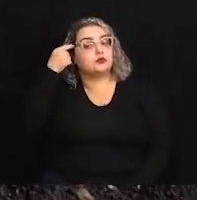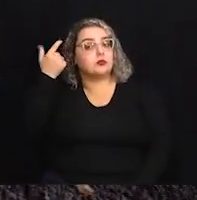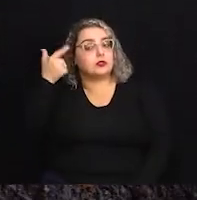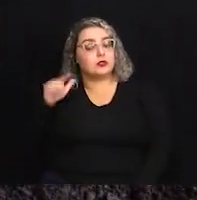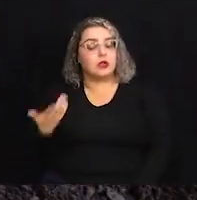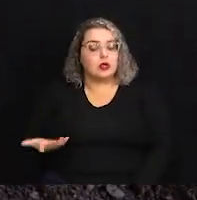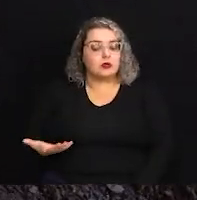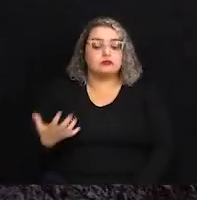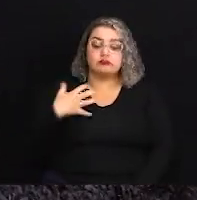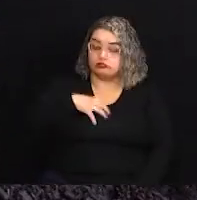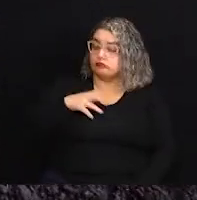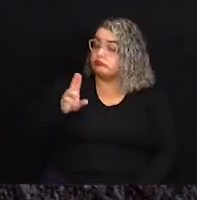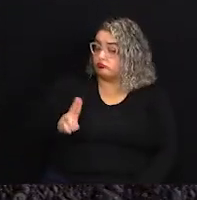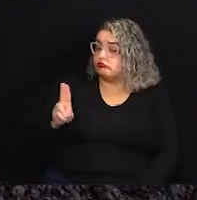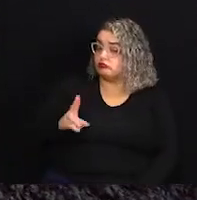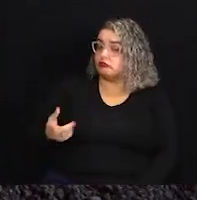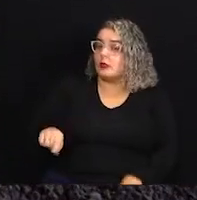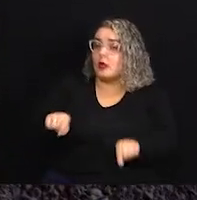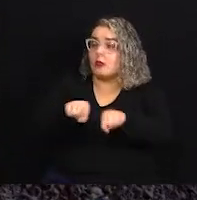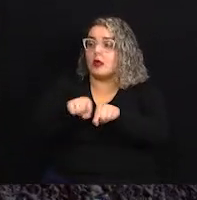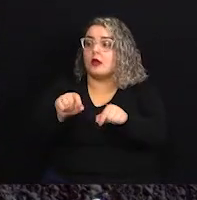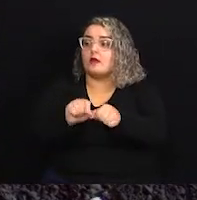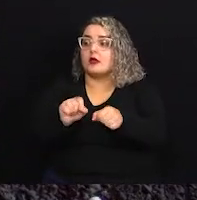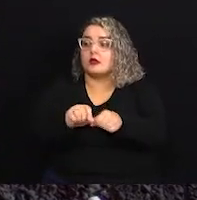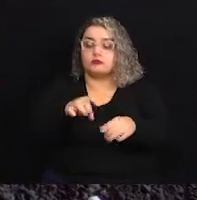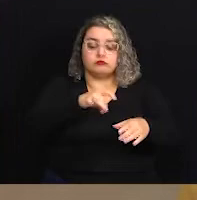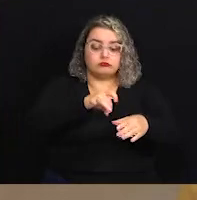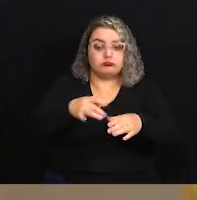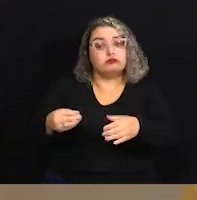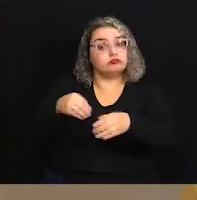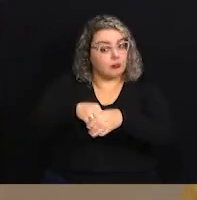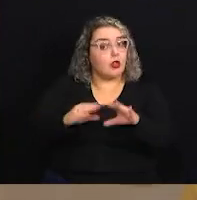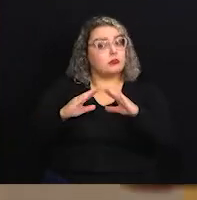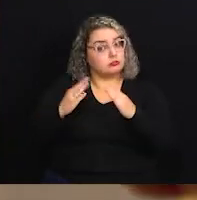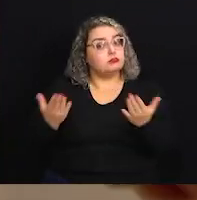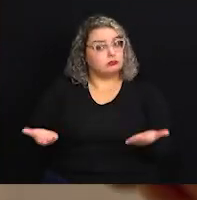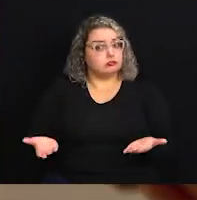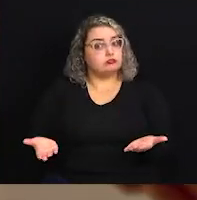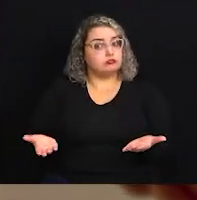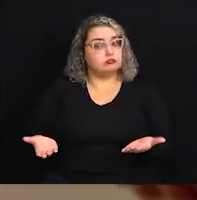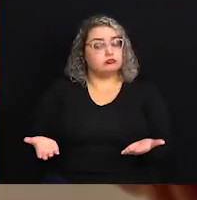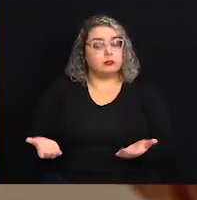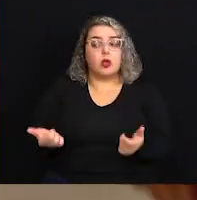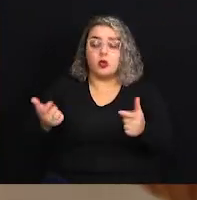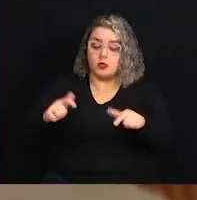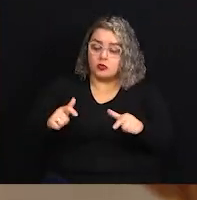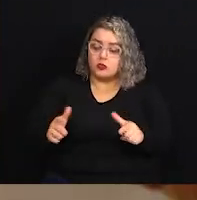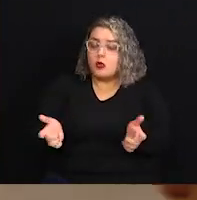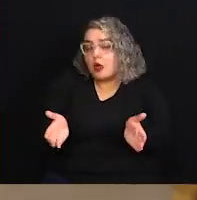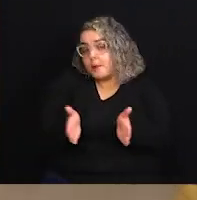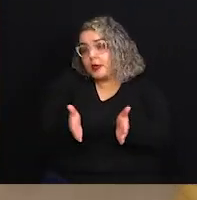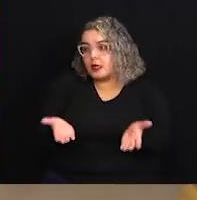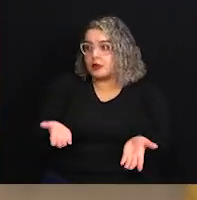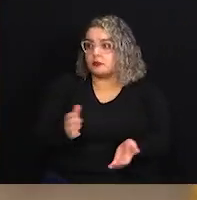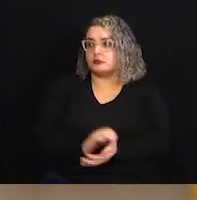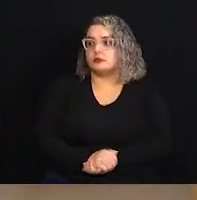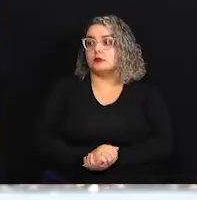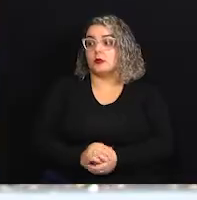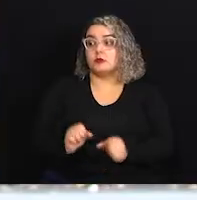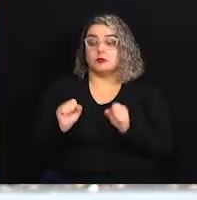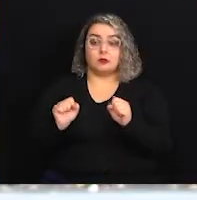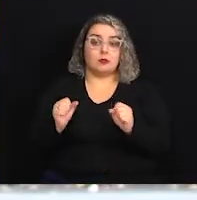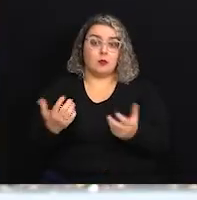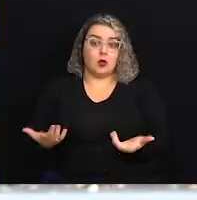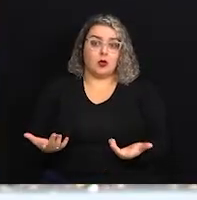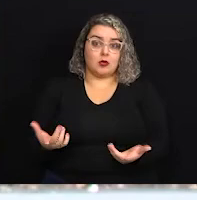Forma de repensar a maneira de consumir é também fazer o plantio em casa, mesmo que seja em um espaço pequeno.